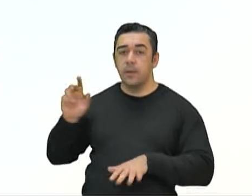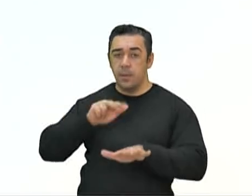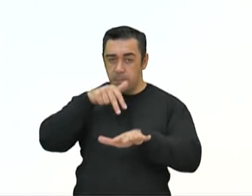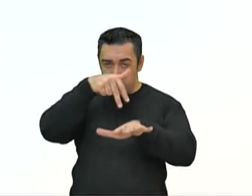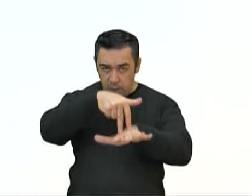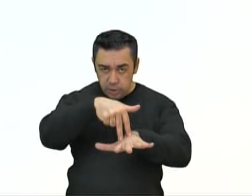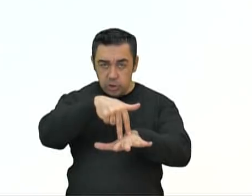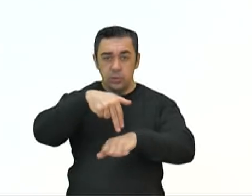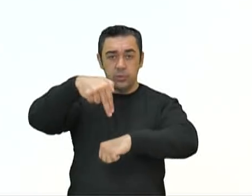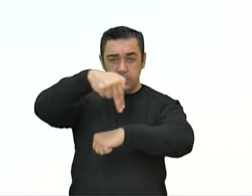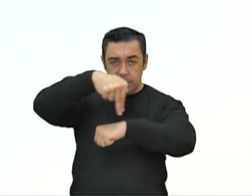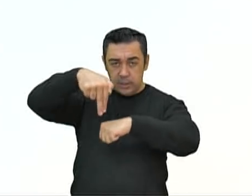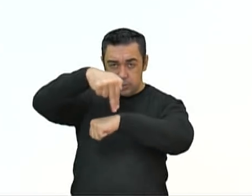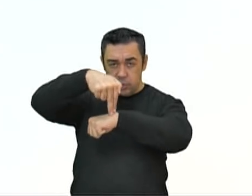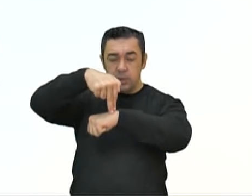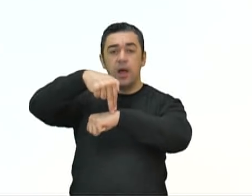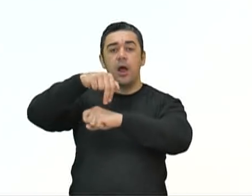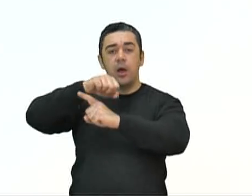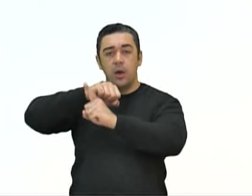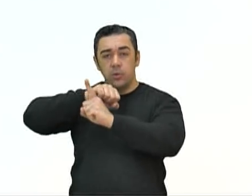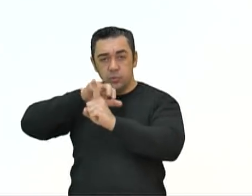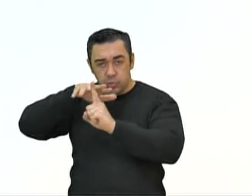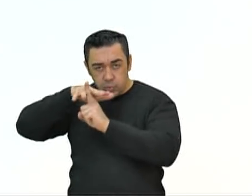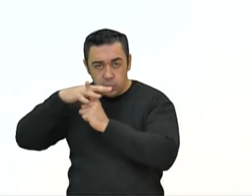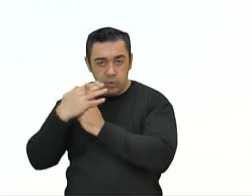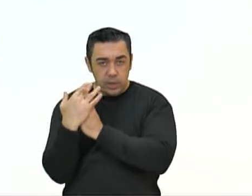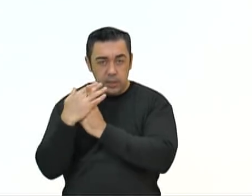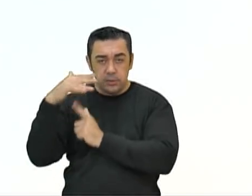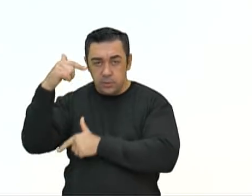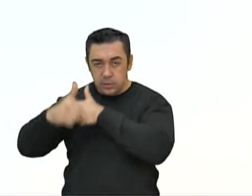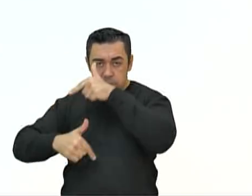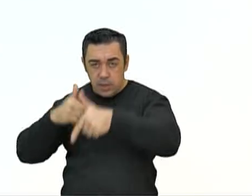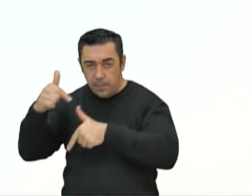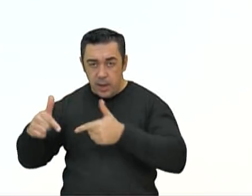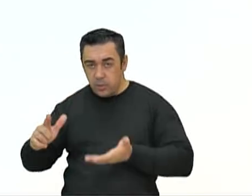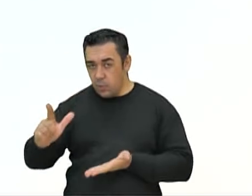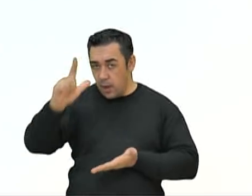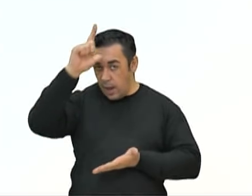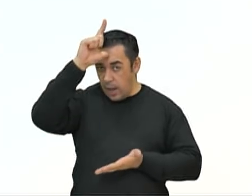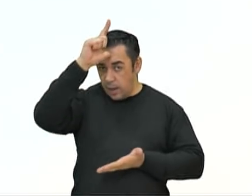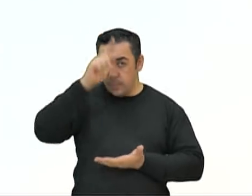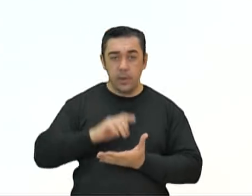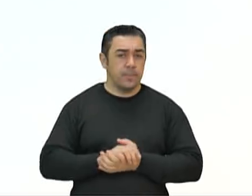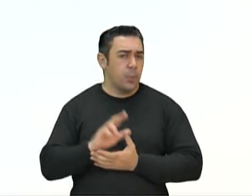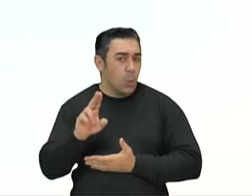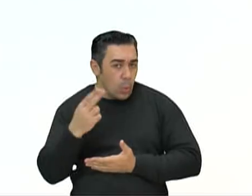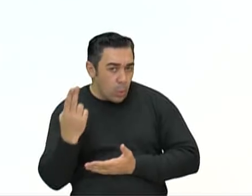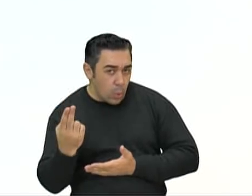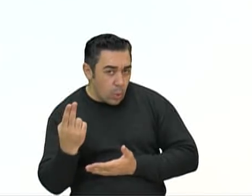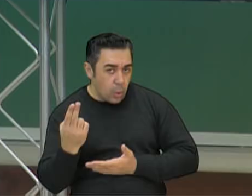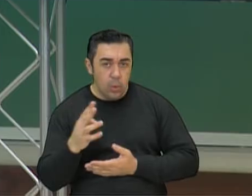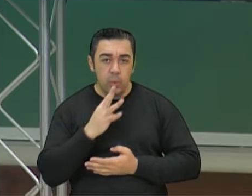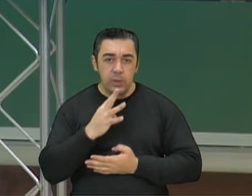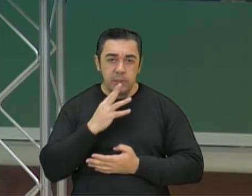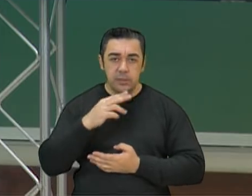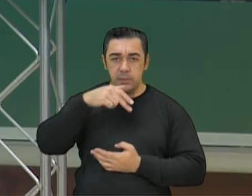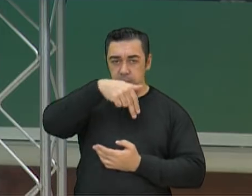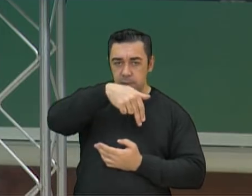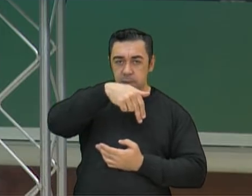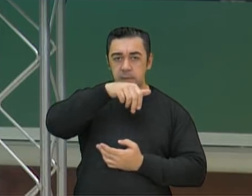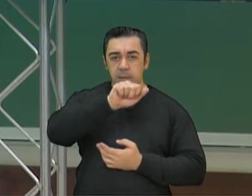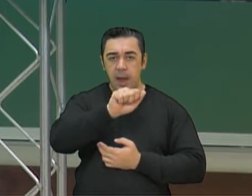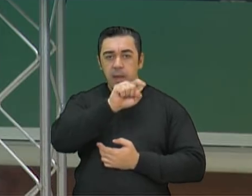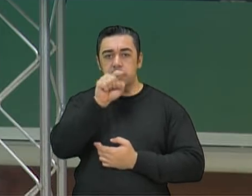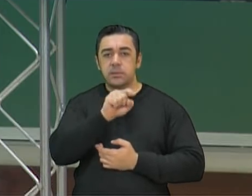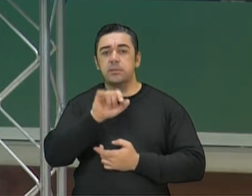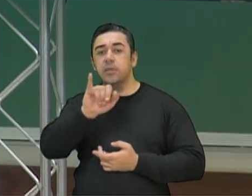Partido Nacional Socialista dos Trabalhadores Alemães, ou a sigla, como ele era chamado,